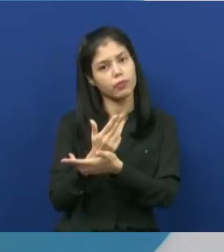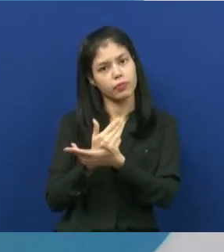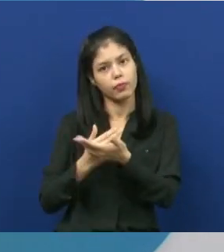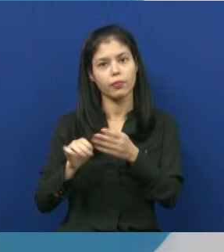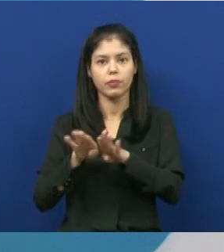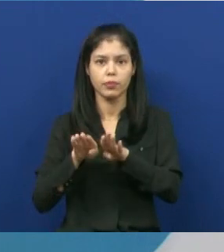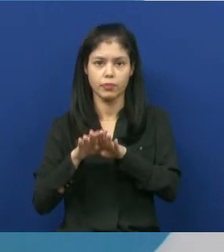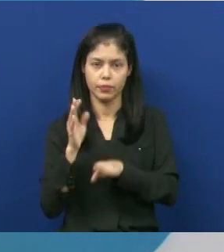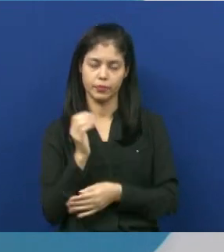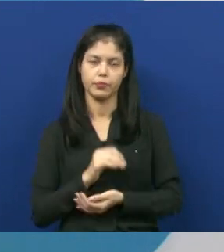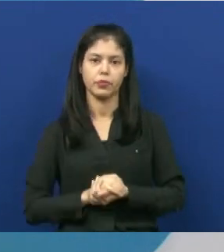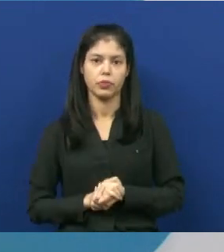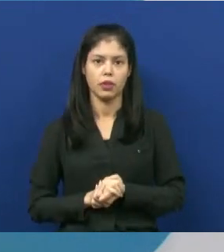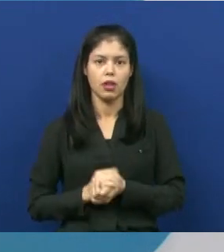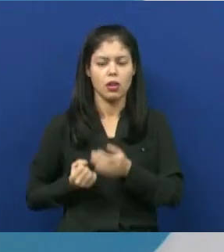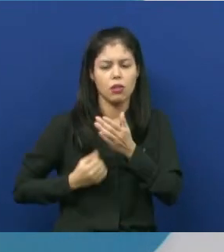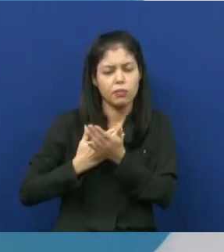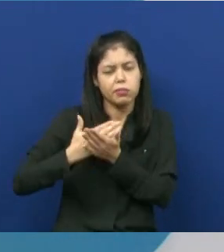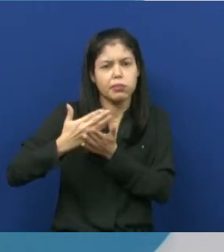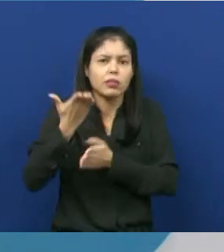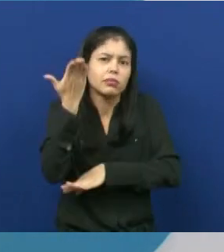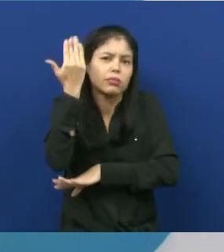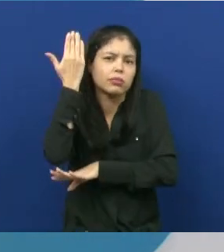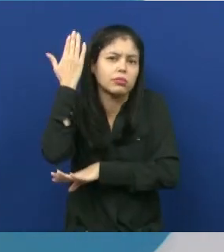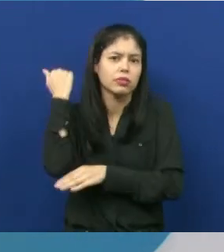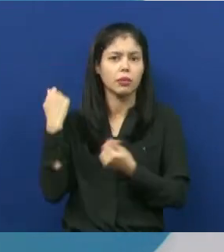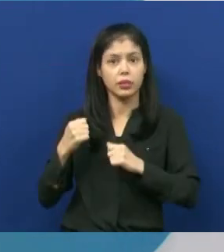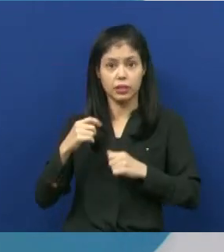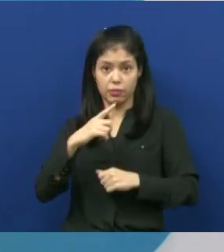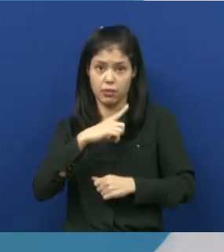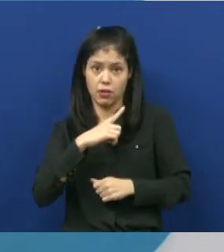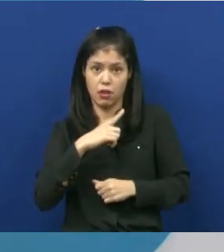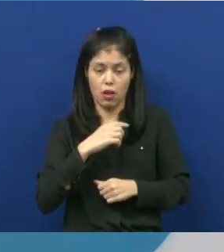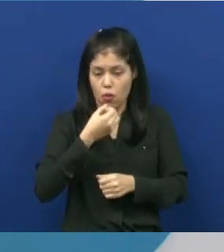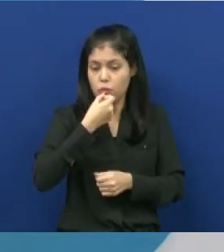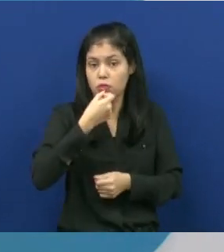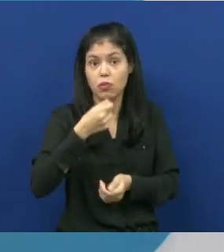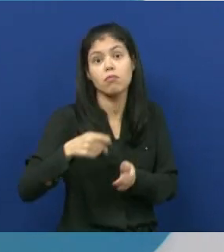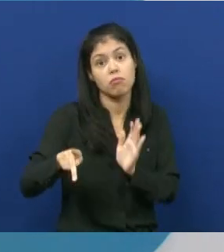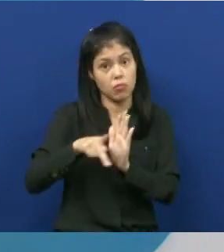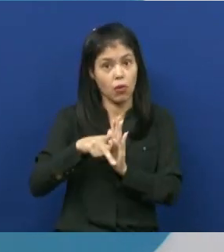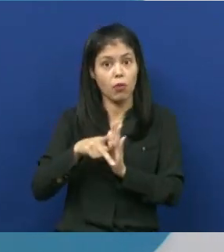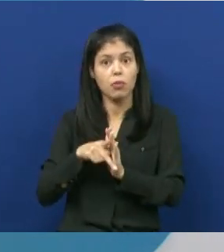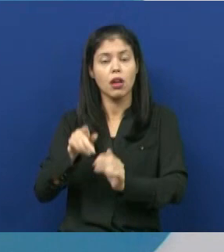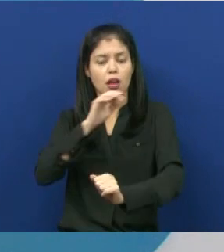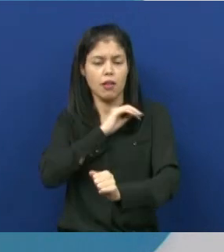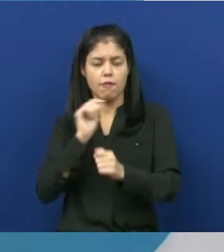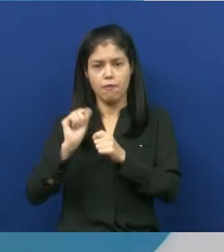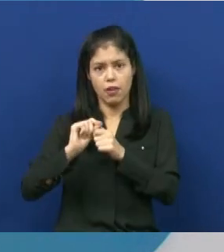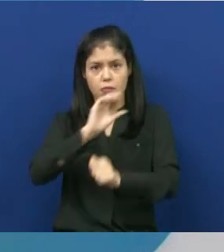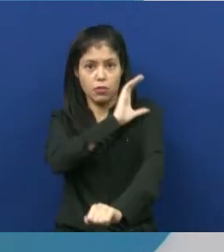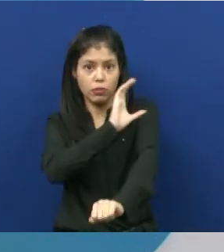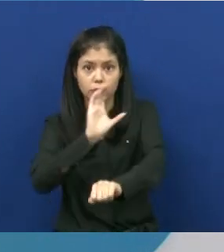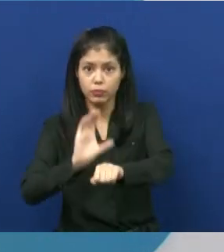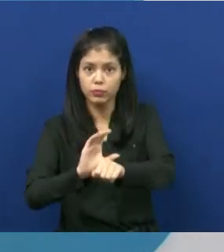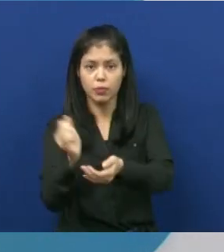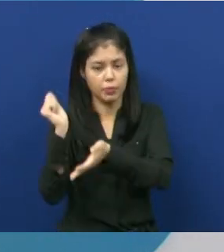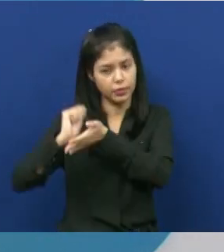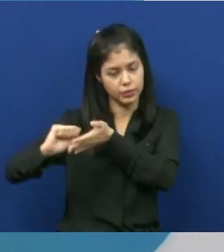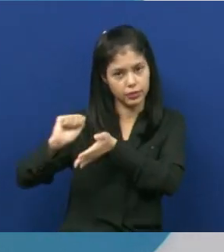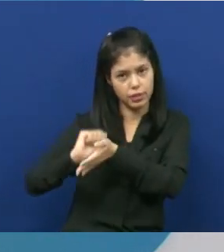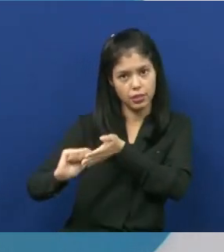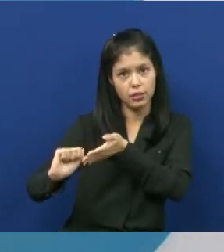houve a necessidade do ser humano se expressar. E ele faz por meio da cultura, por meio da escrita, dos